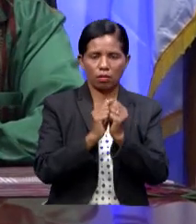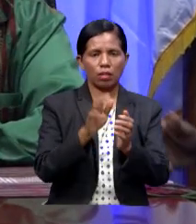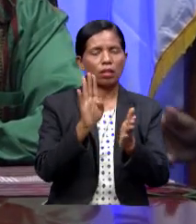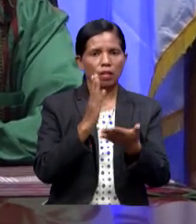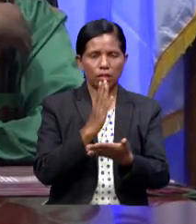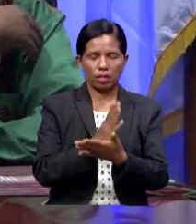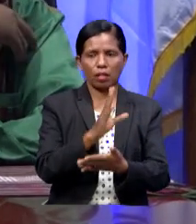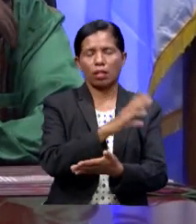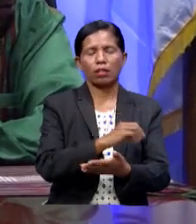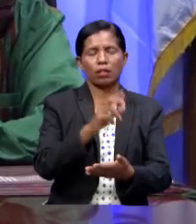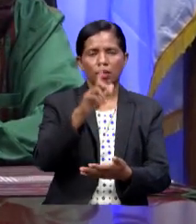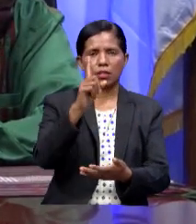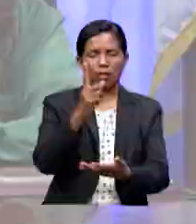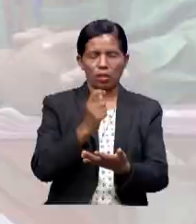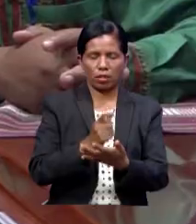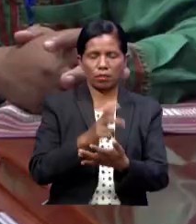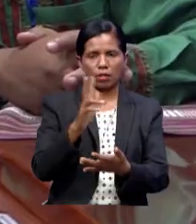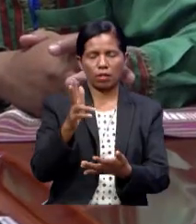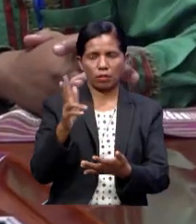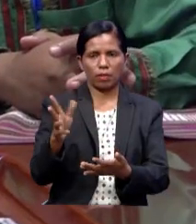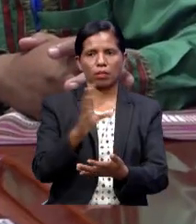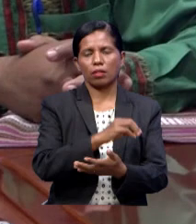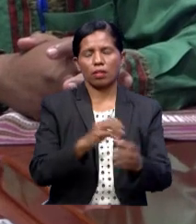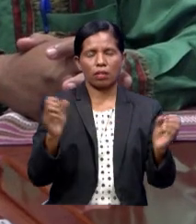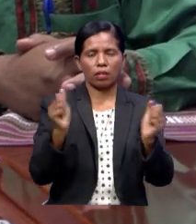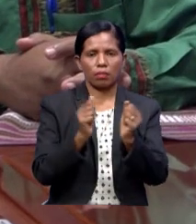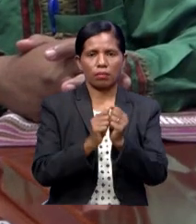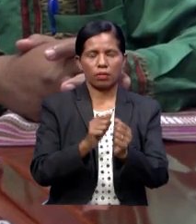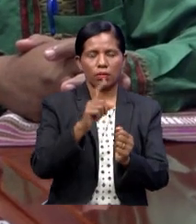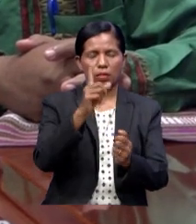Rihungida Atus Lima Tolunulo Resincia, la admitido Hamutuk